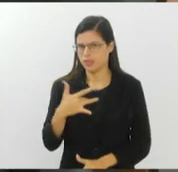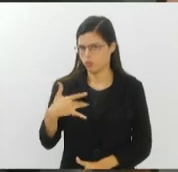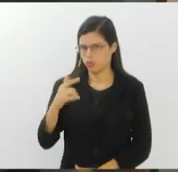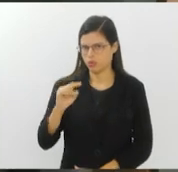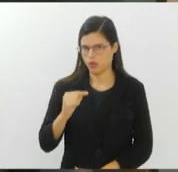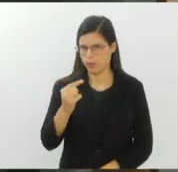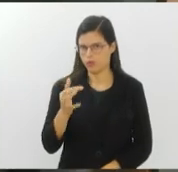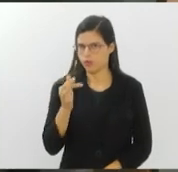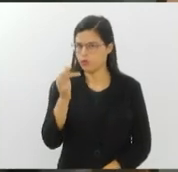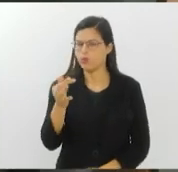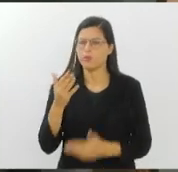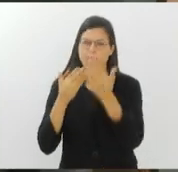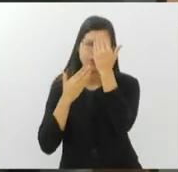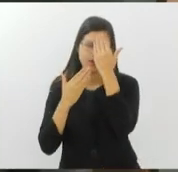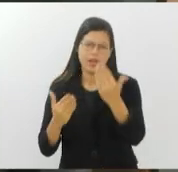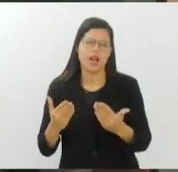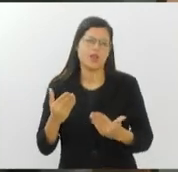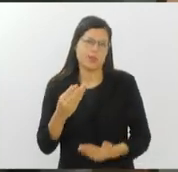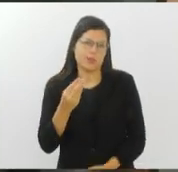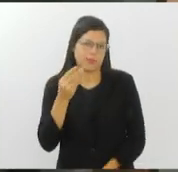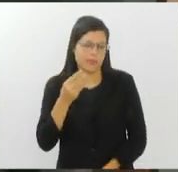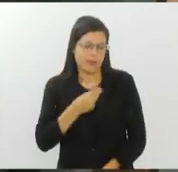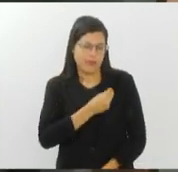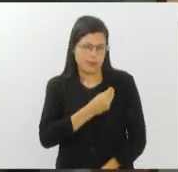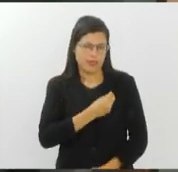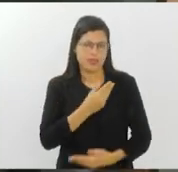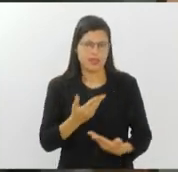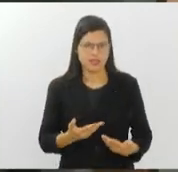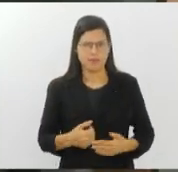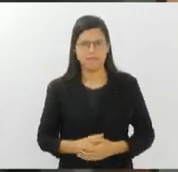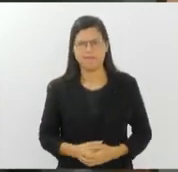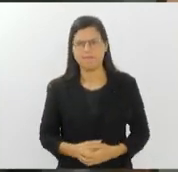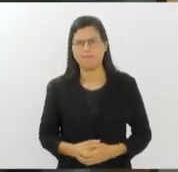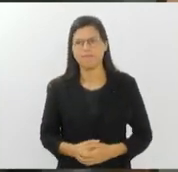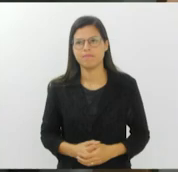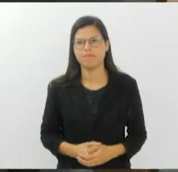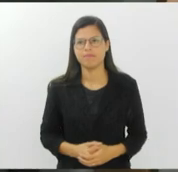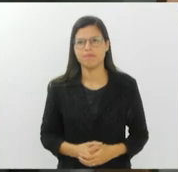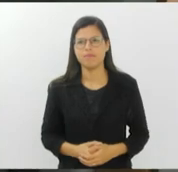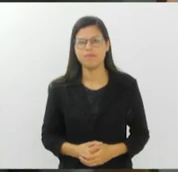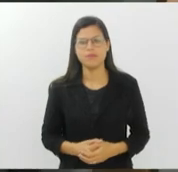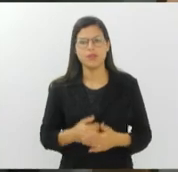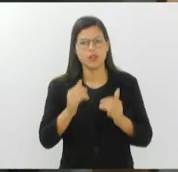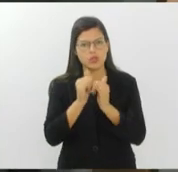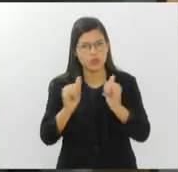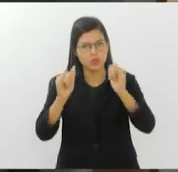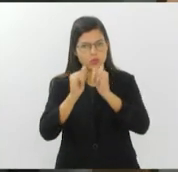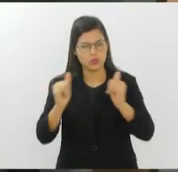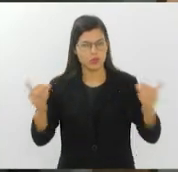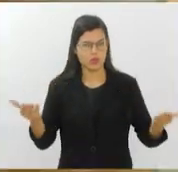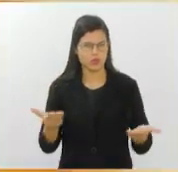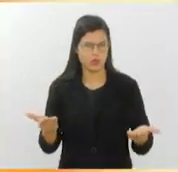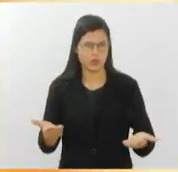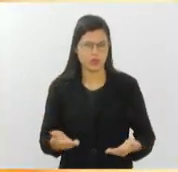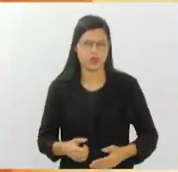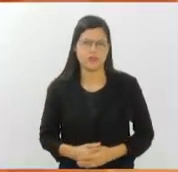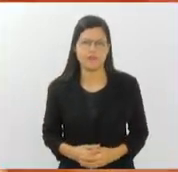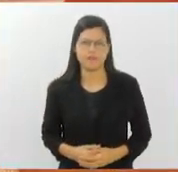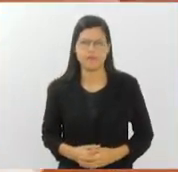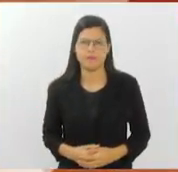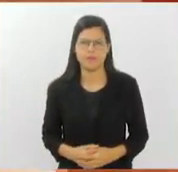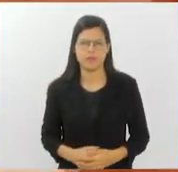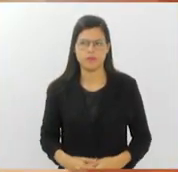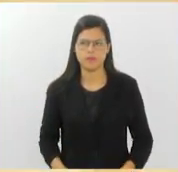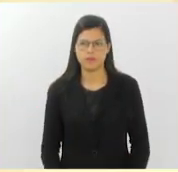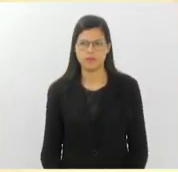obrigado, agradece aí a presença dela e obrigado por você também. Vamos ao nosso giro de notícias de hoje.